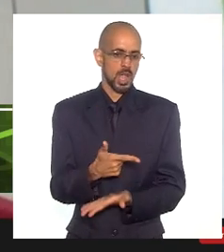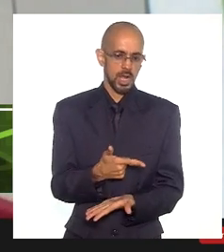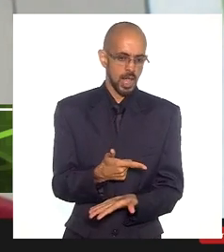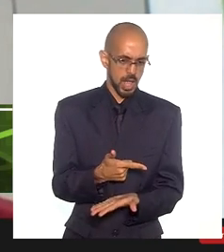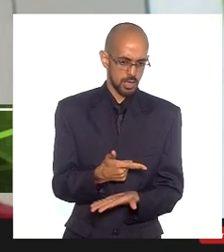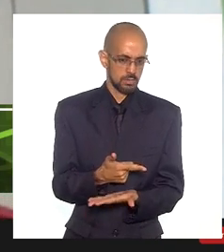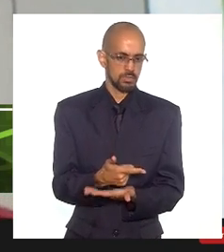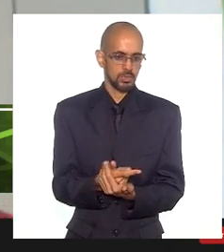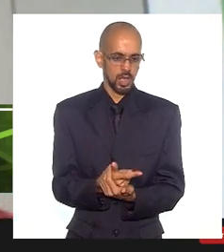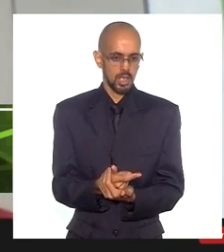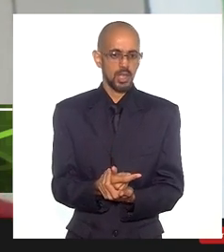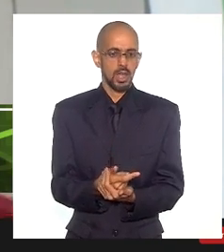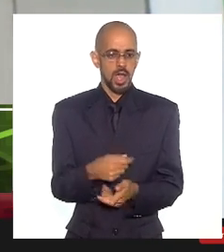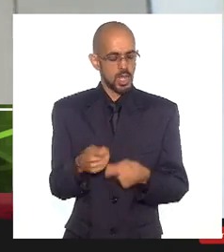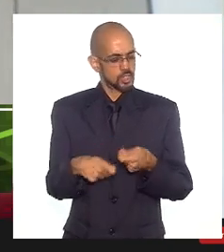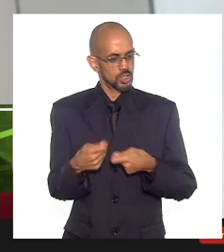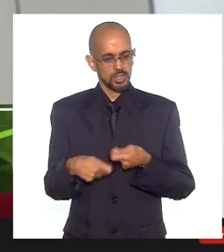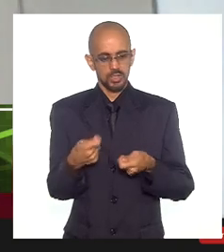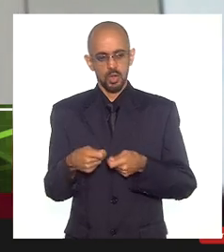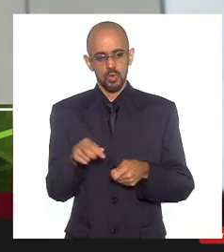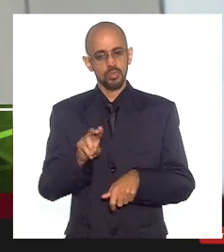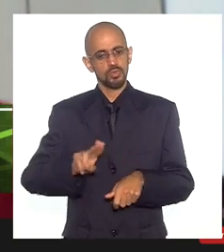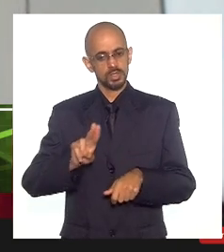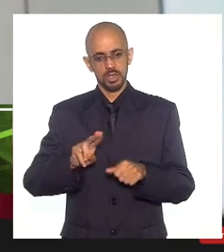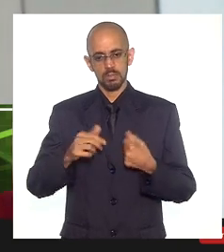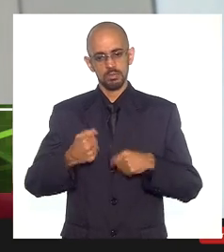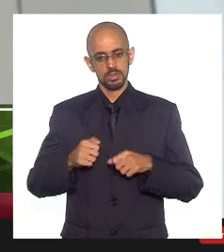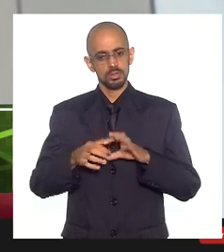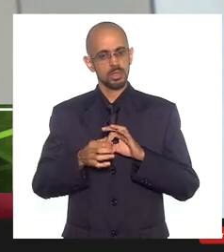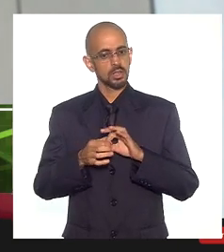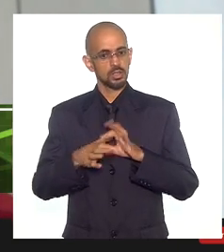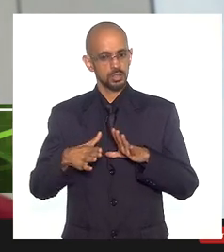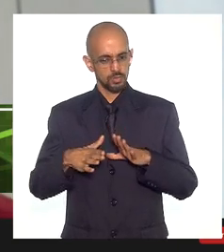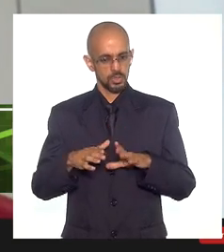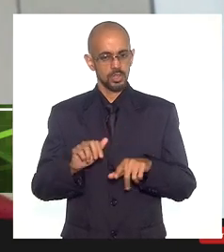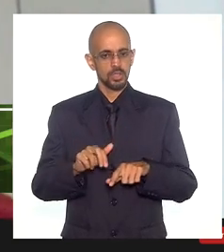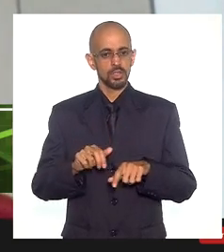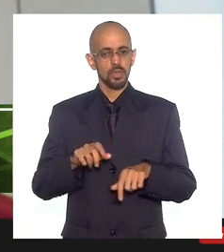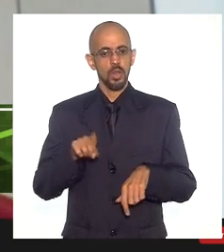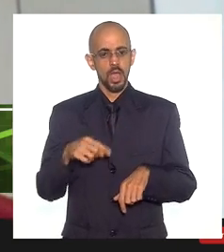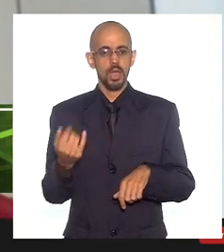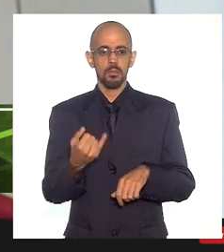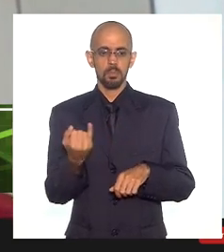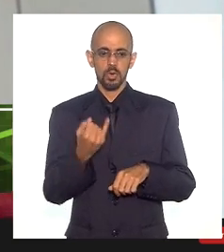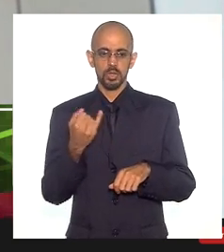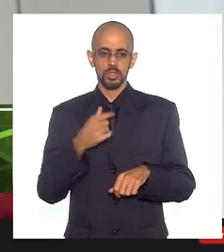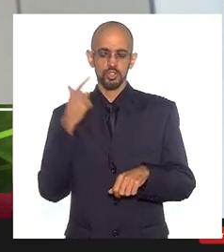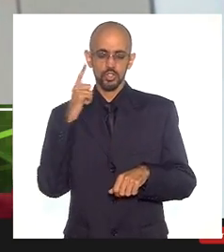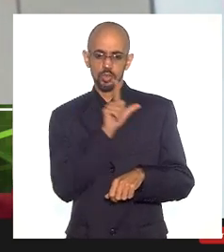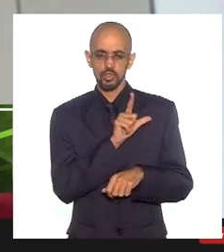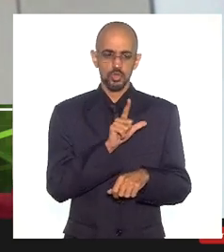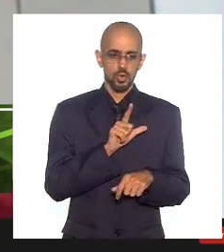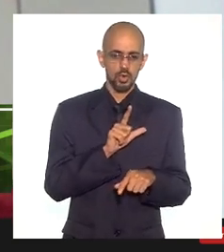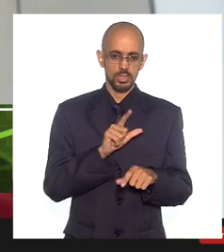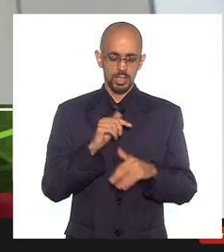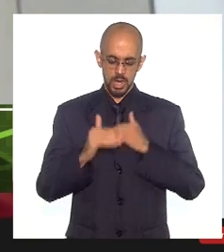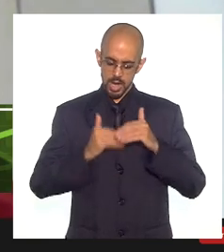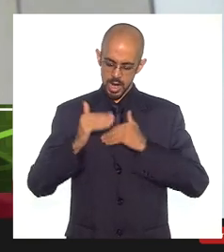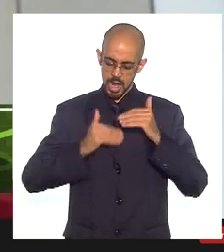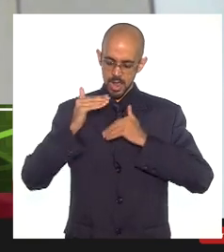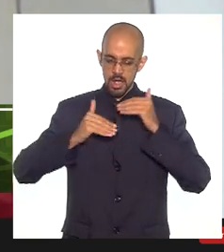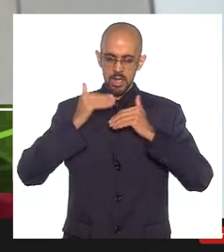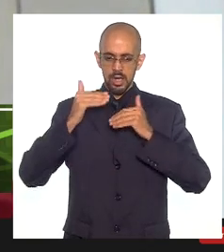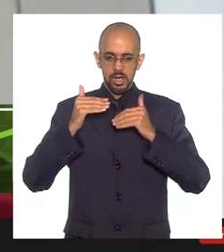a gestão universitária acontecer no seu cotidiano. Então, é muito importante que a gente consiga caminhar